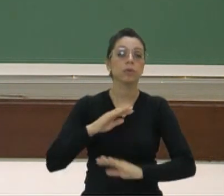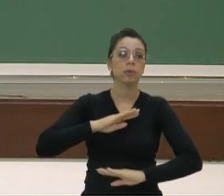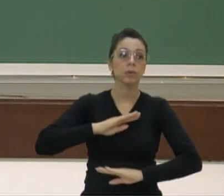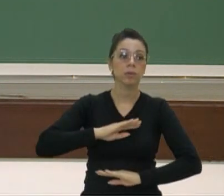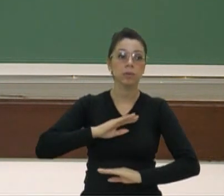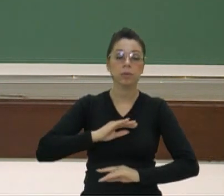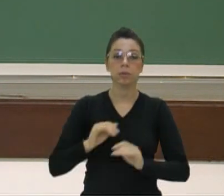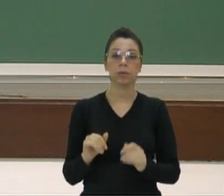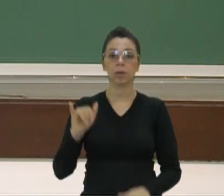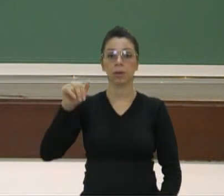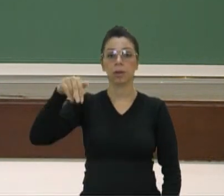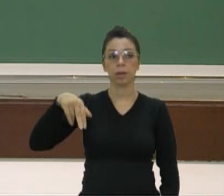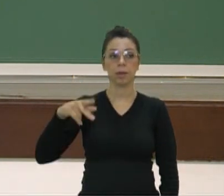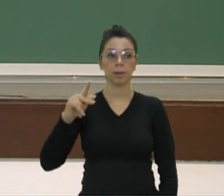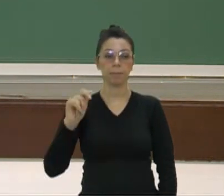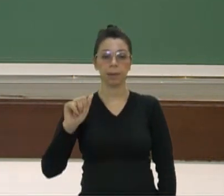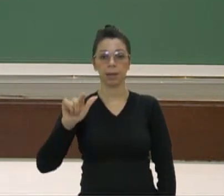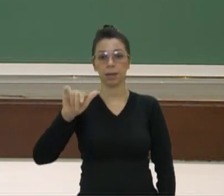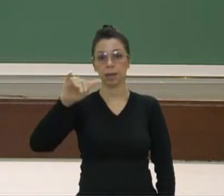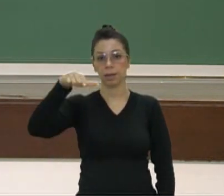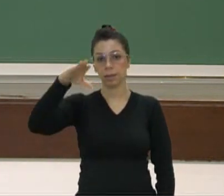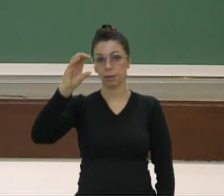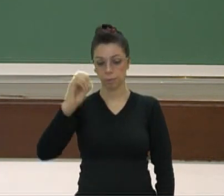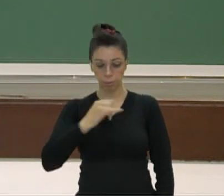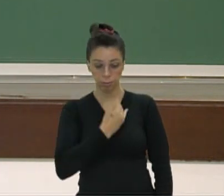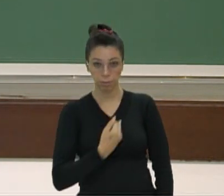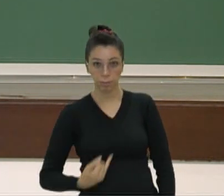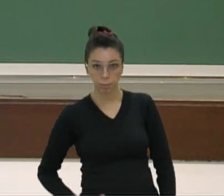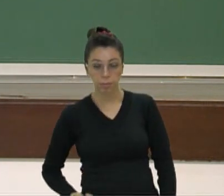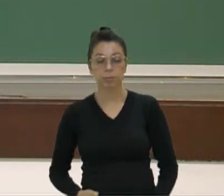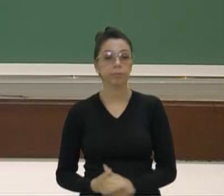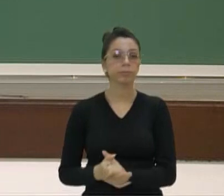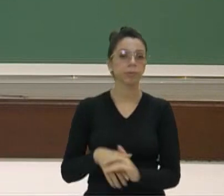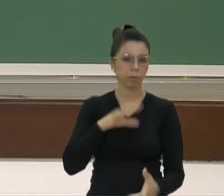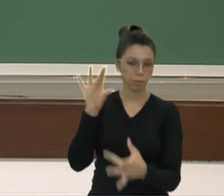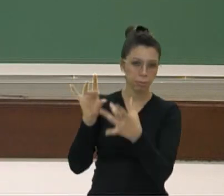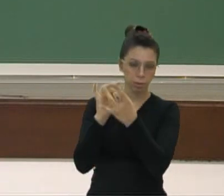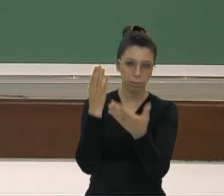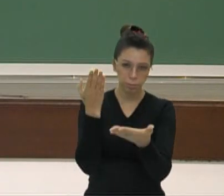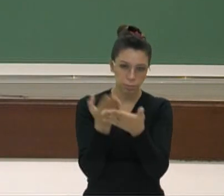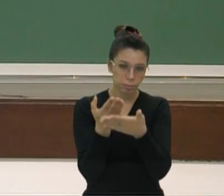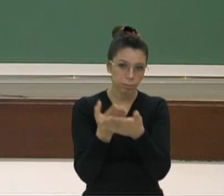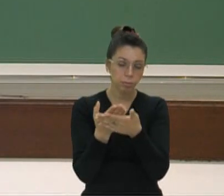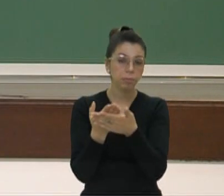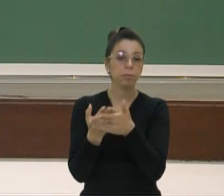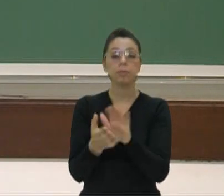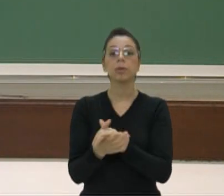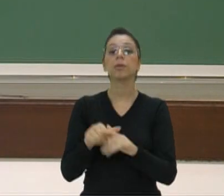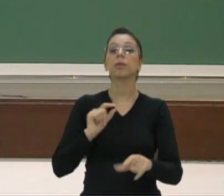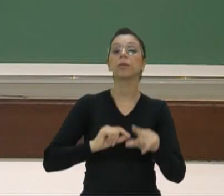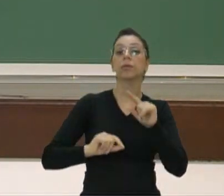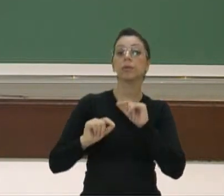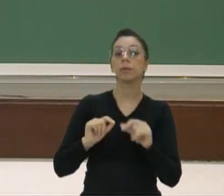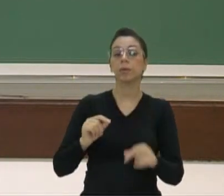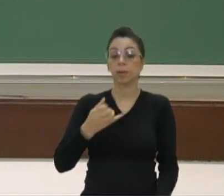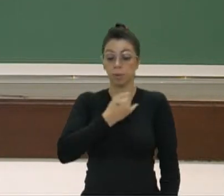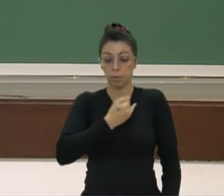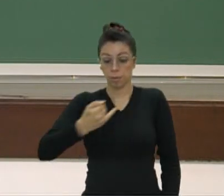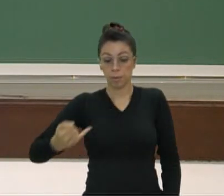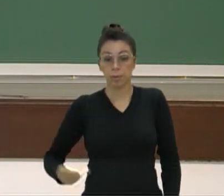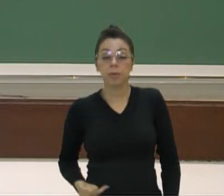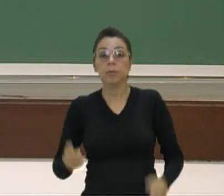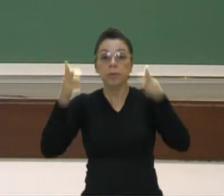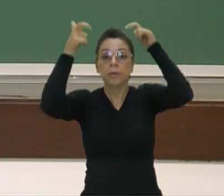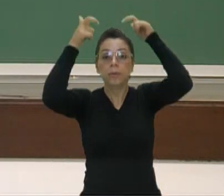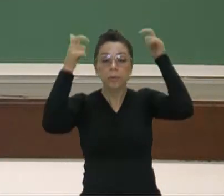é a noção do imperialismo. Nós fizemos uma aula específica sobre isso, para dar essa noção de que império se originou